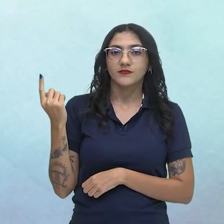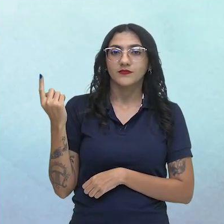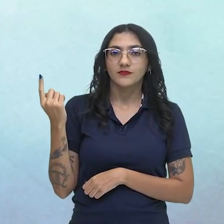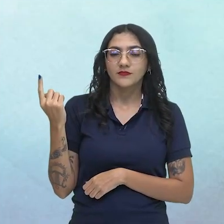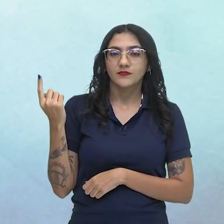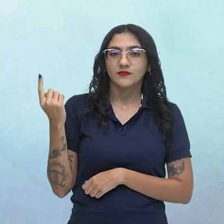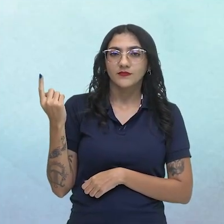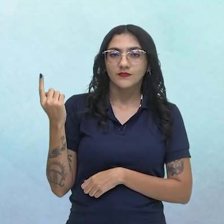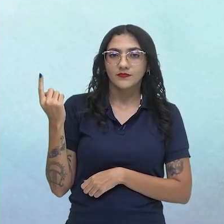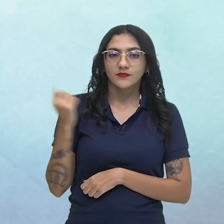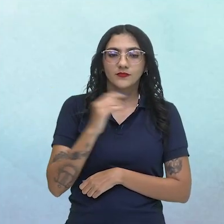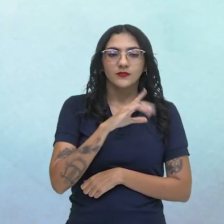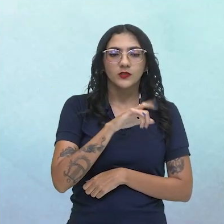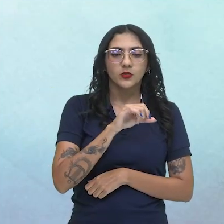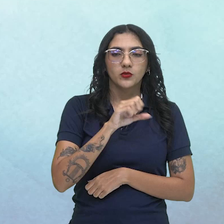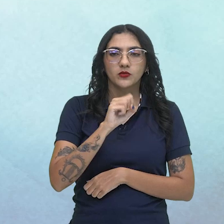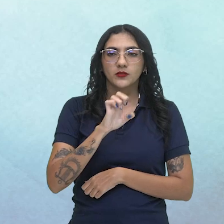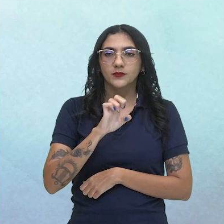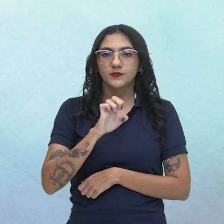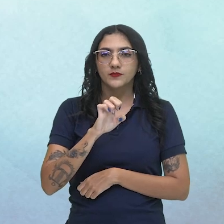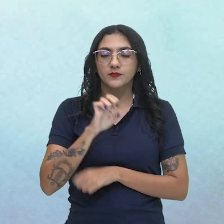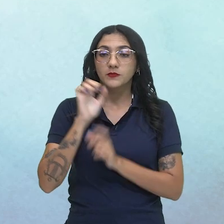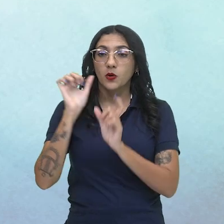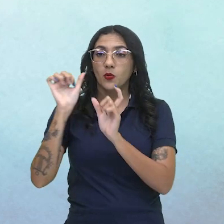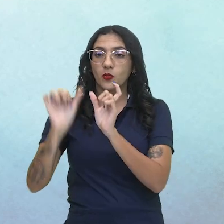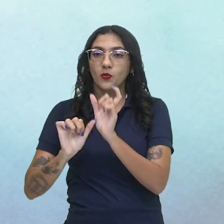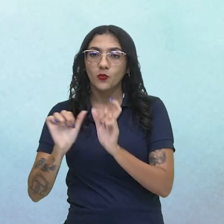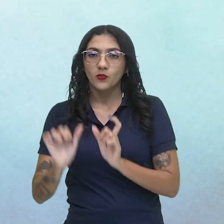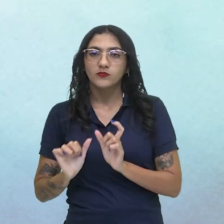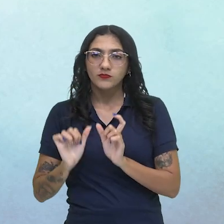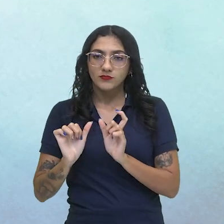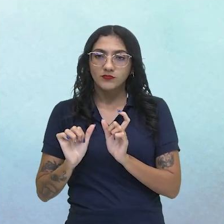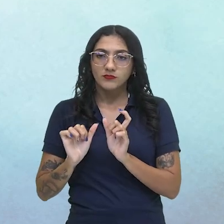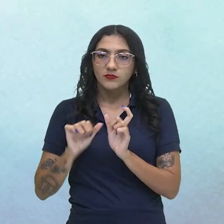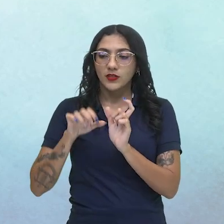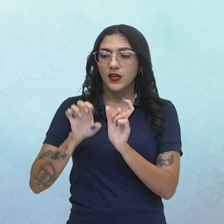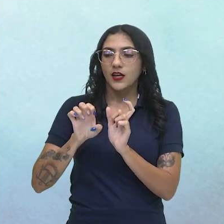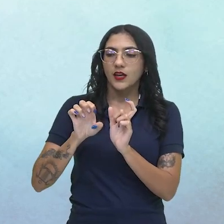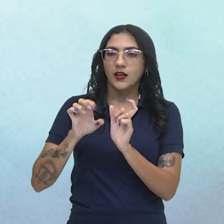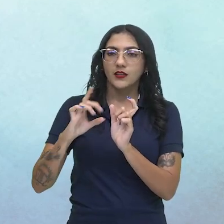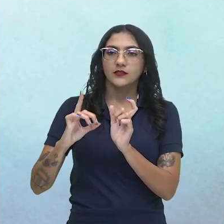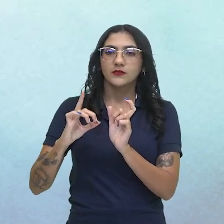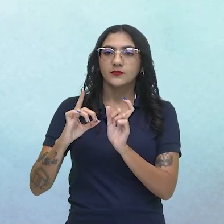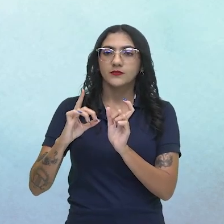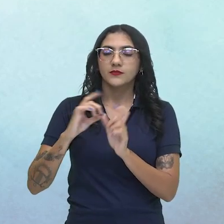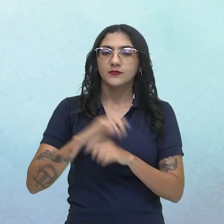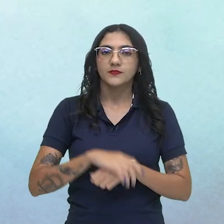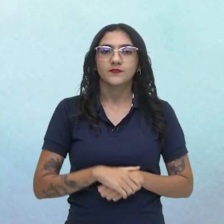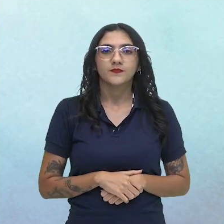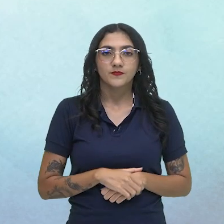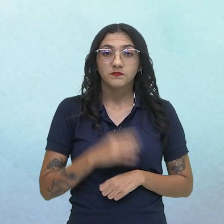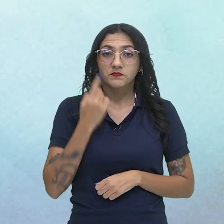Próximo verbo, close. A mudança foi para closed.